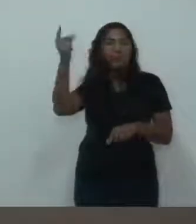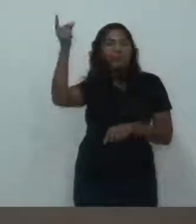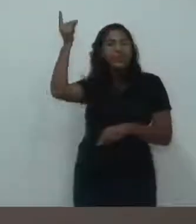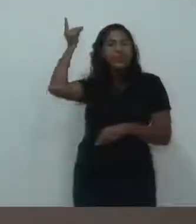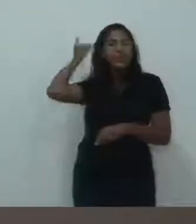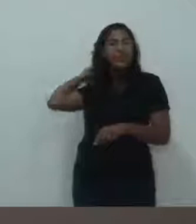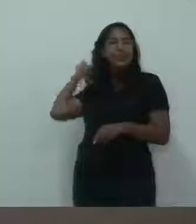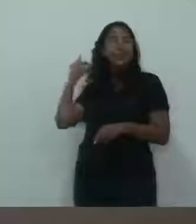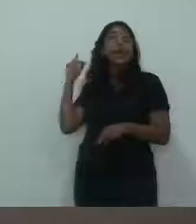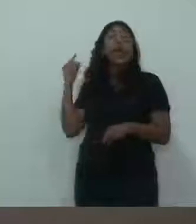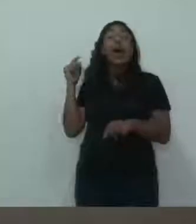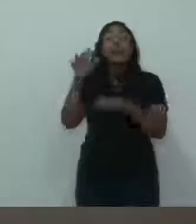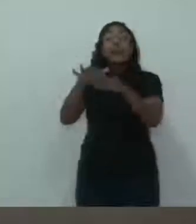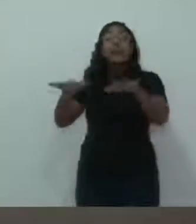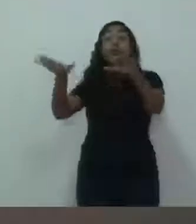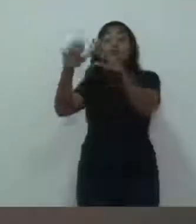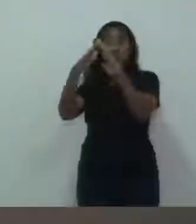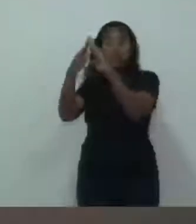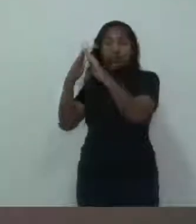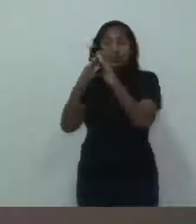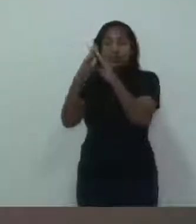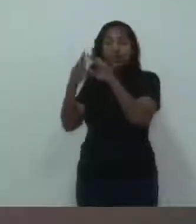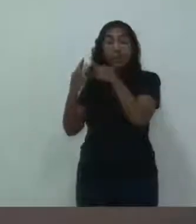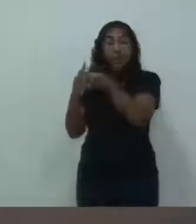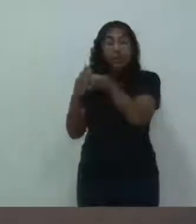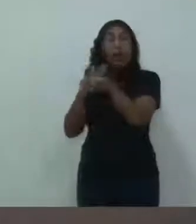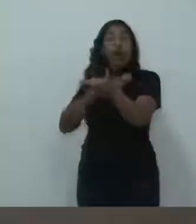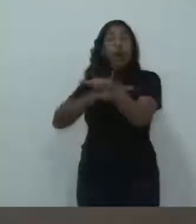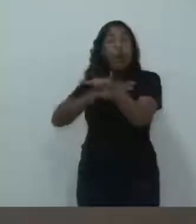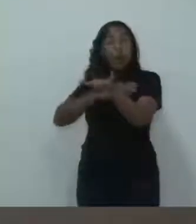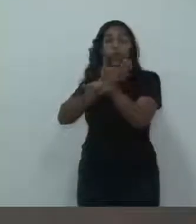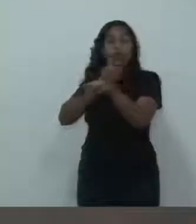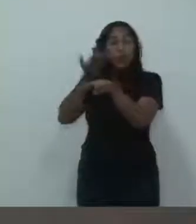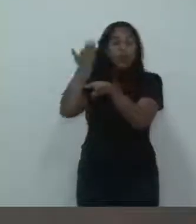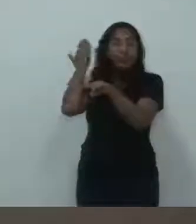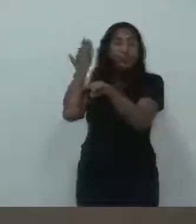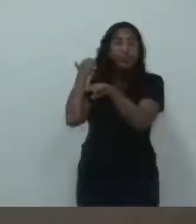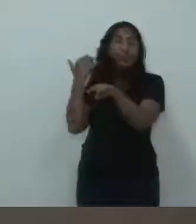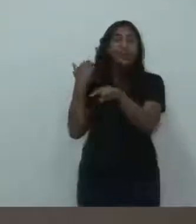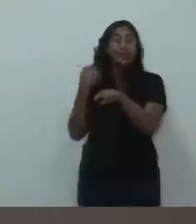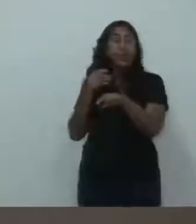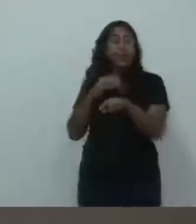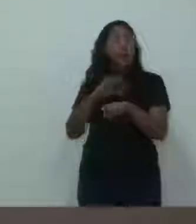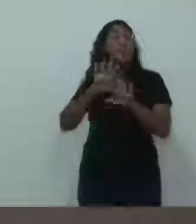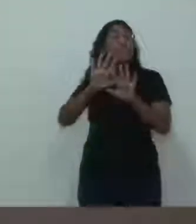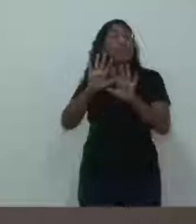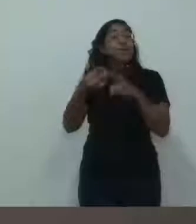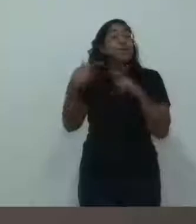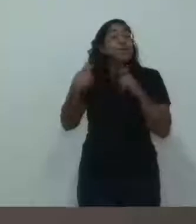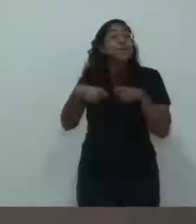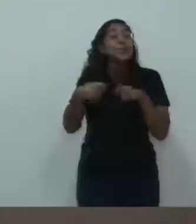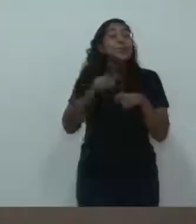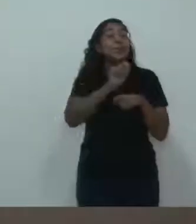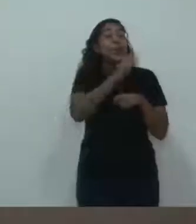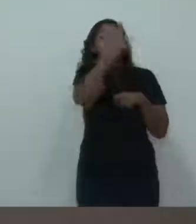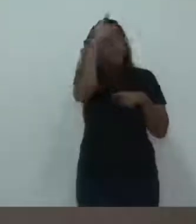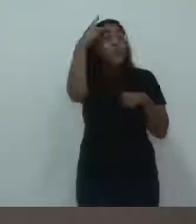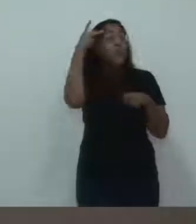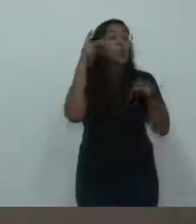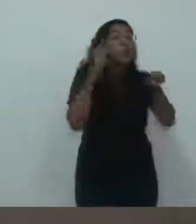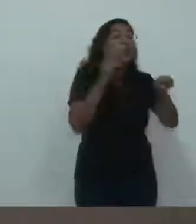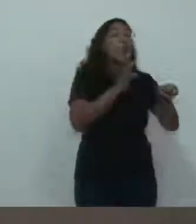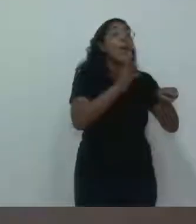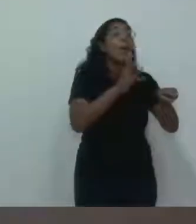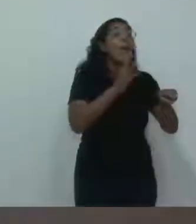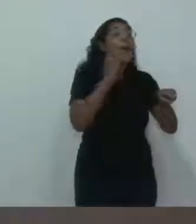têm um envolvimento tão grande por paixão do bairro. Só que essa paixão, se não tiver a técnica, ela fica... Cada vez